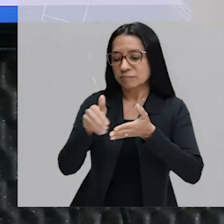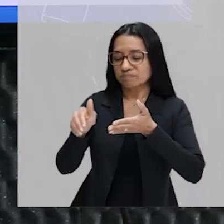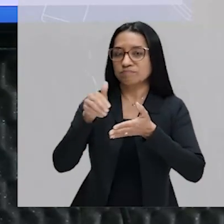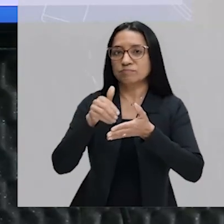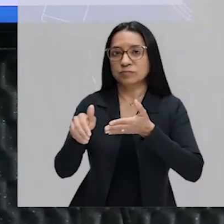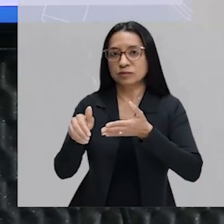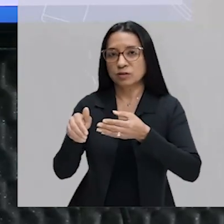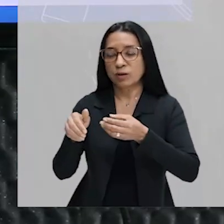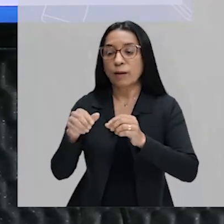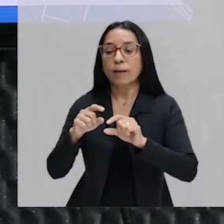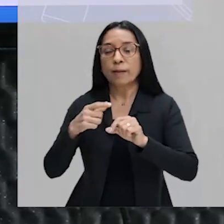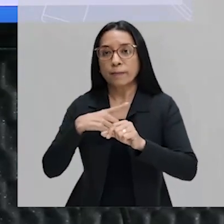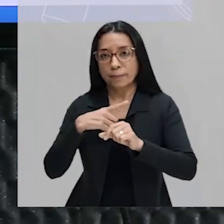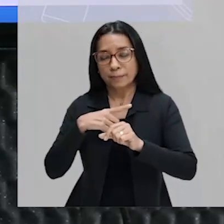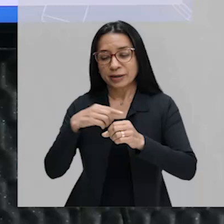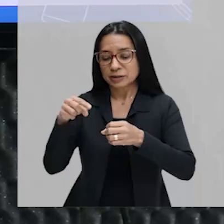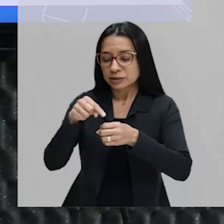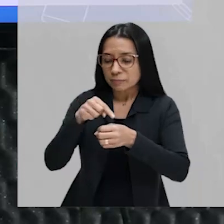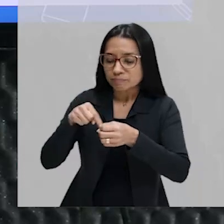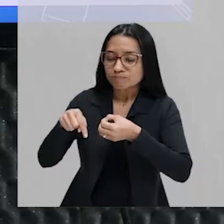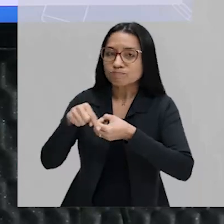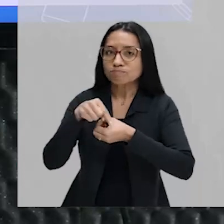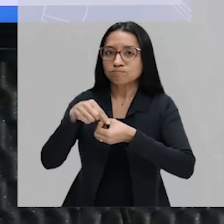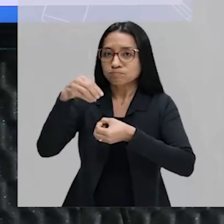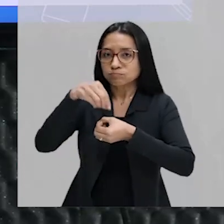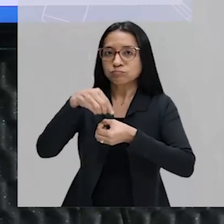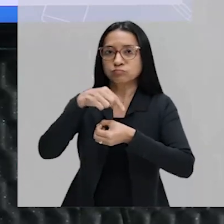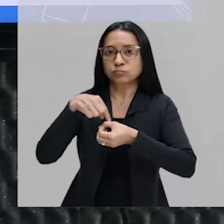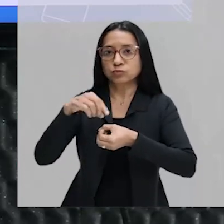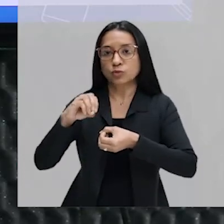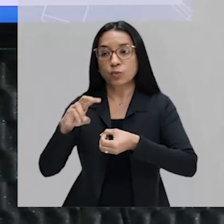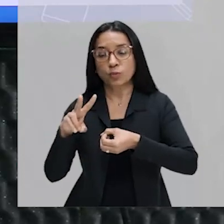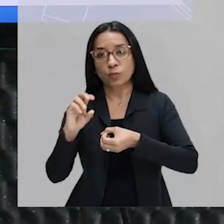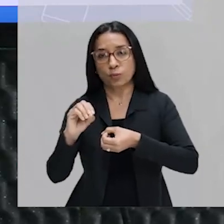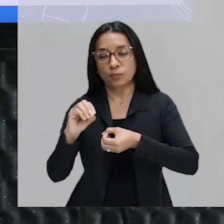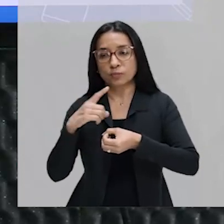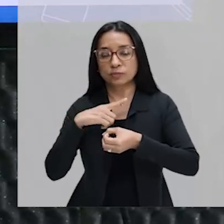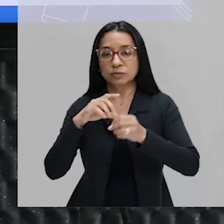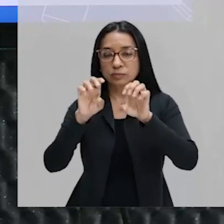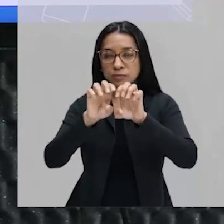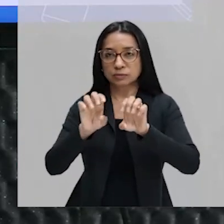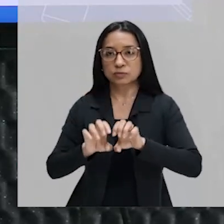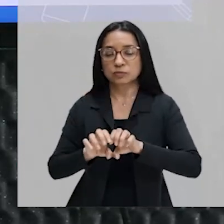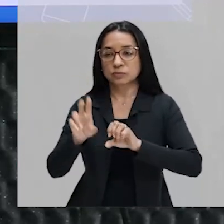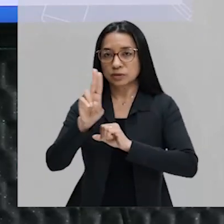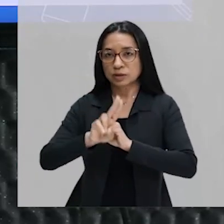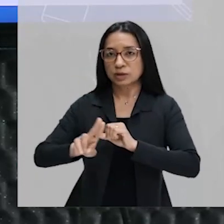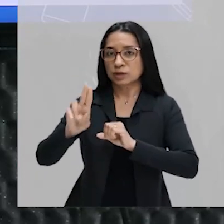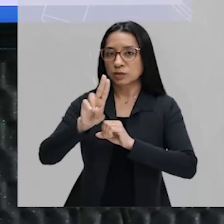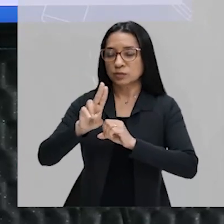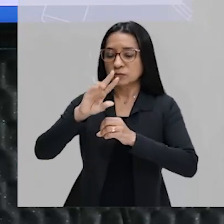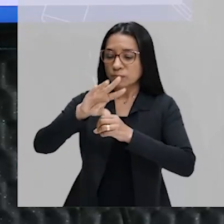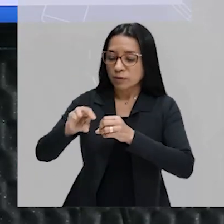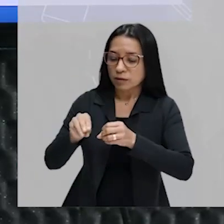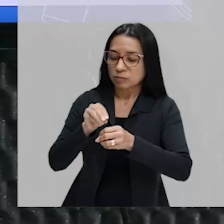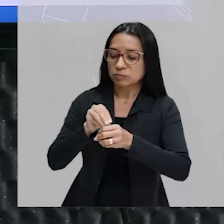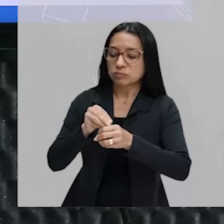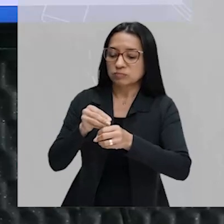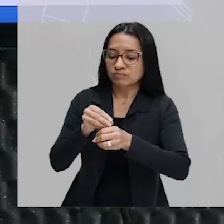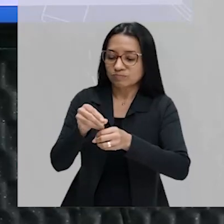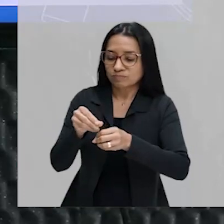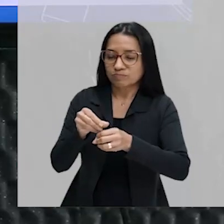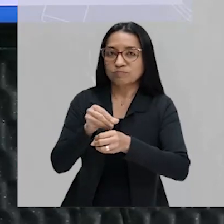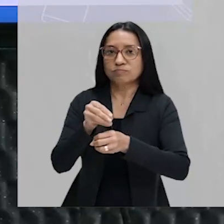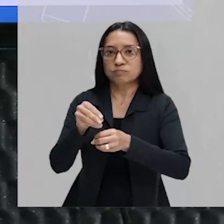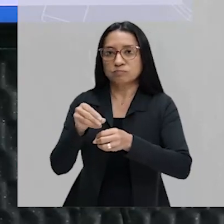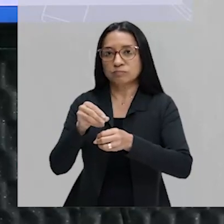confinado dentro de um ovo. Então, existe uma estrutura que serve para armazenar essas chamadas excretas, tá?